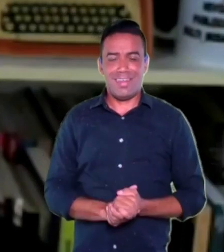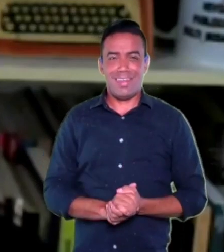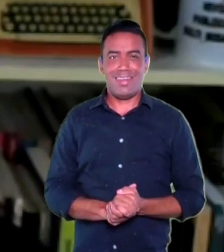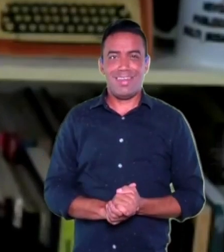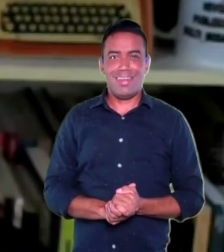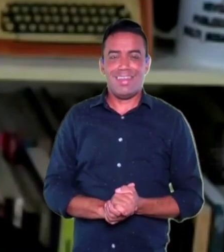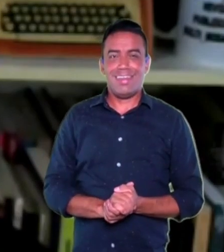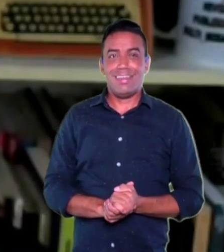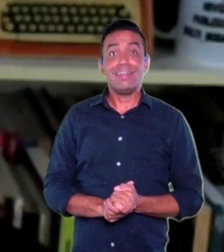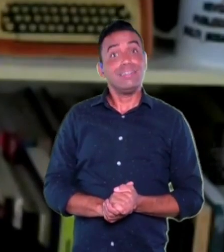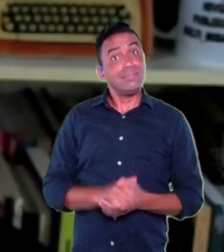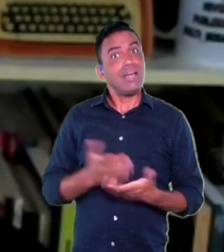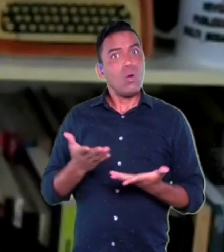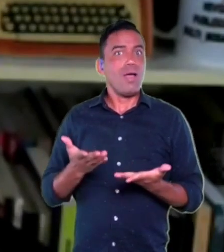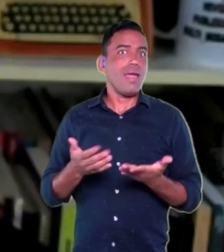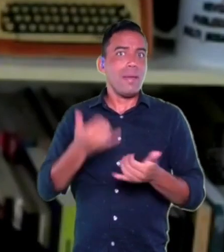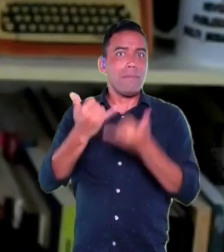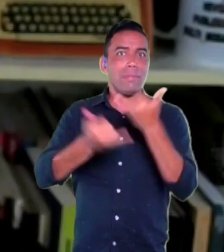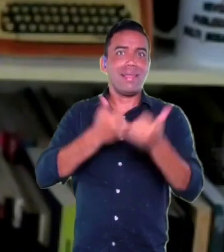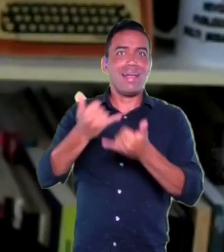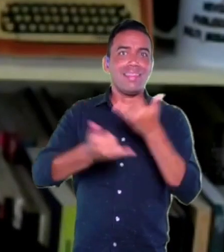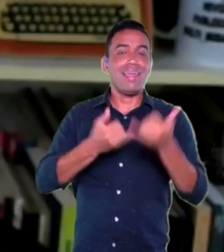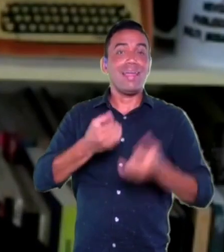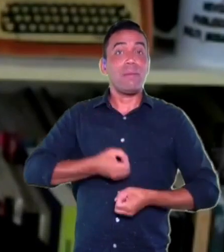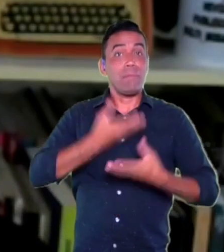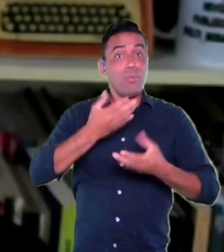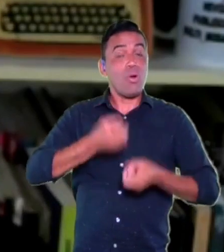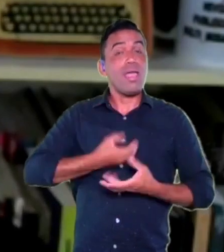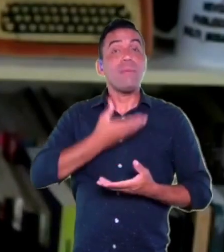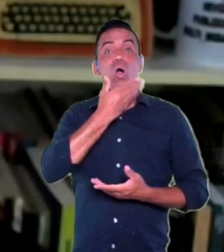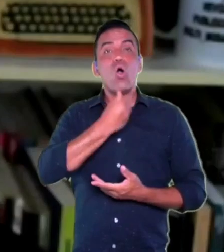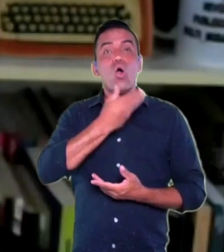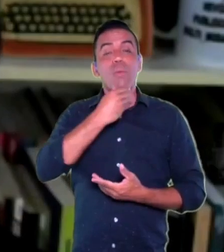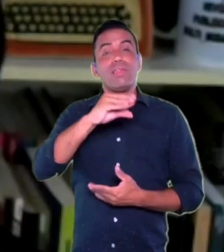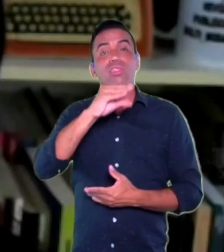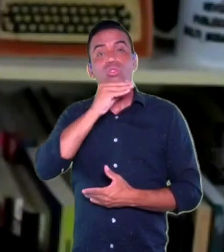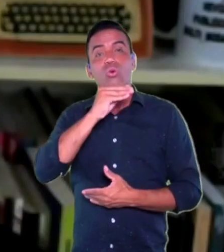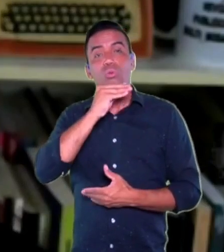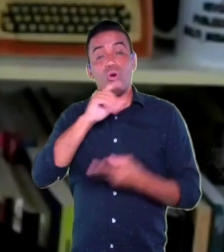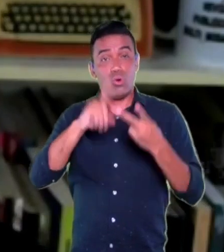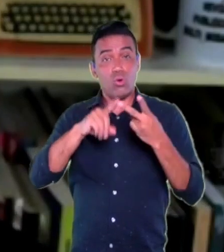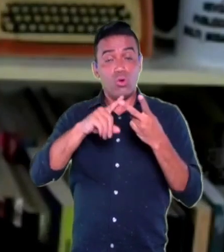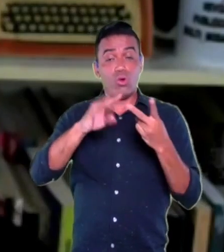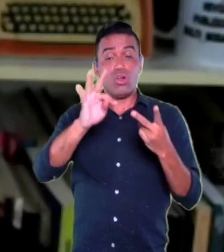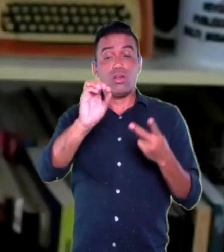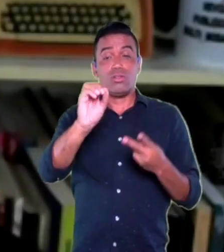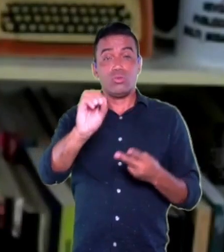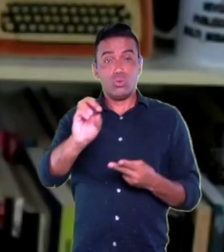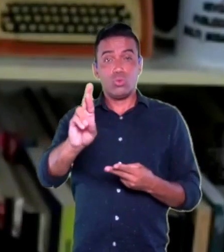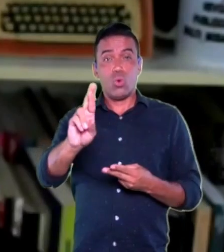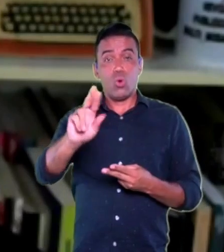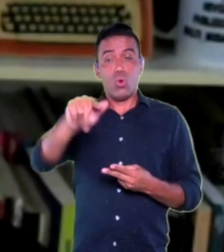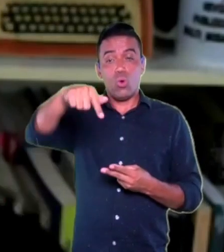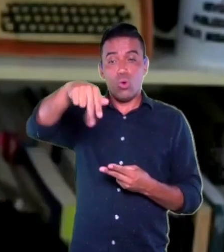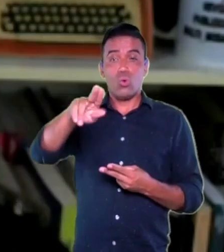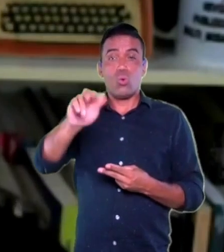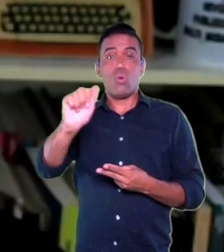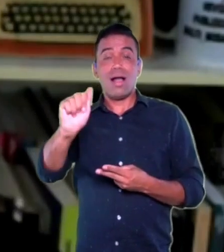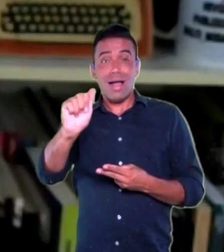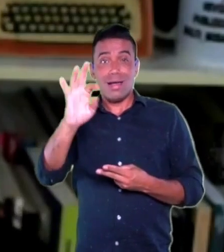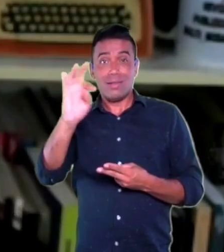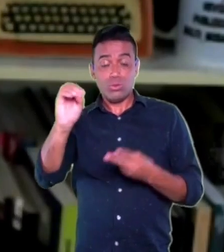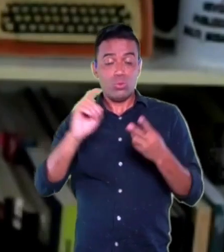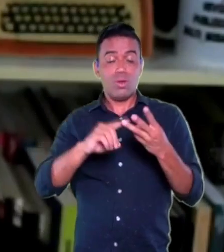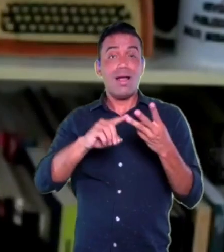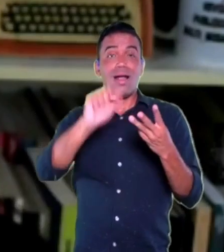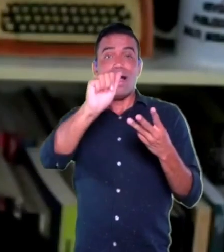Então, é uma clássica brincadeira com o poema do Drummond, que o Torquato também tem, que a Adélia também tem, que um monte